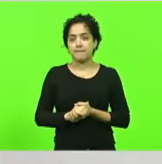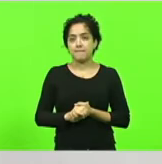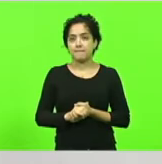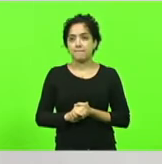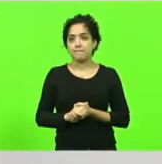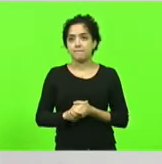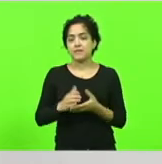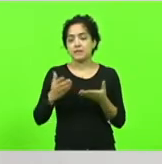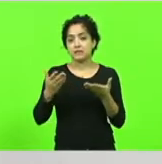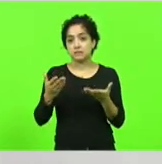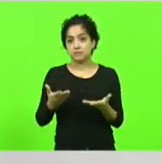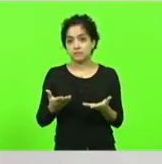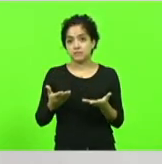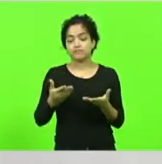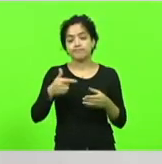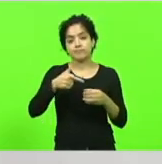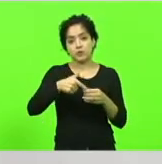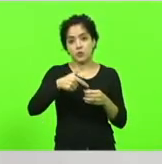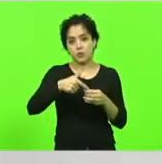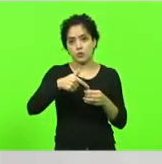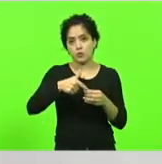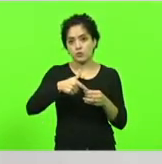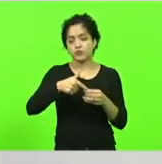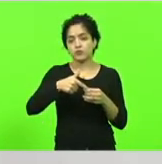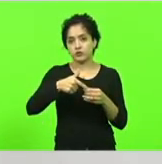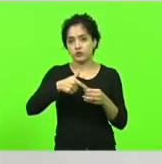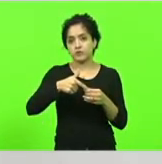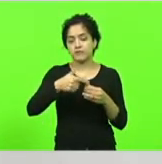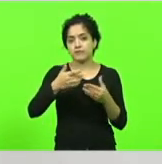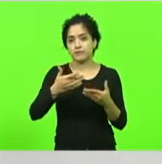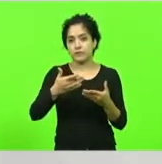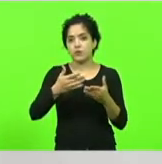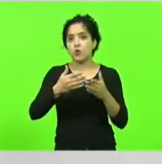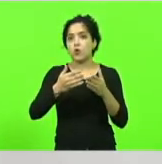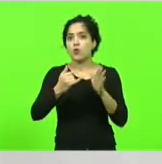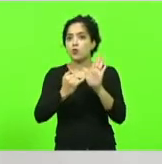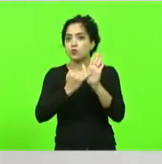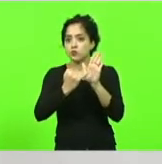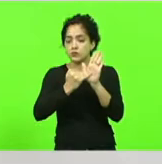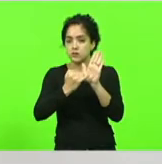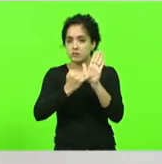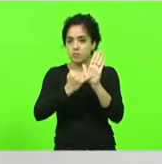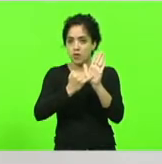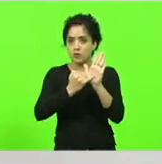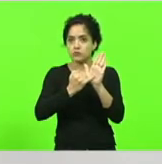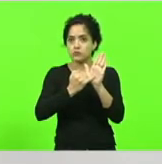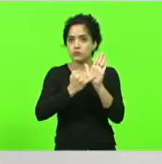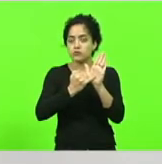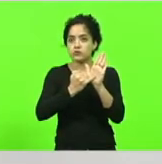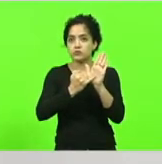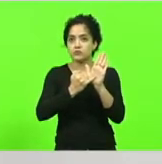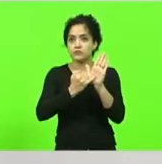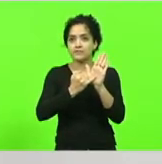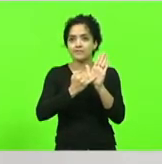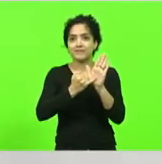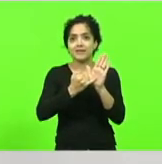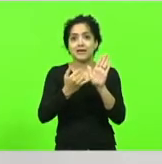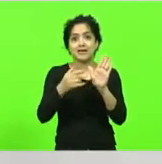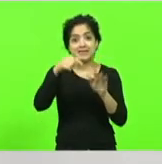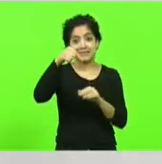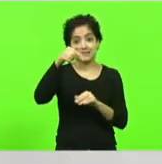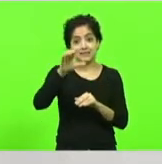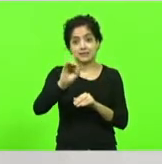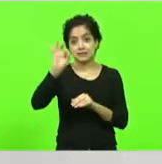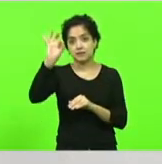Para quem não sabe, o combustível, os impostos incidem sobre o combustível, domina praticamente 70%